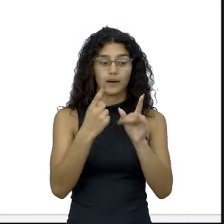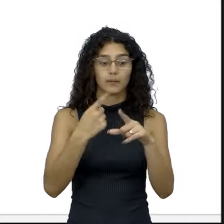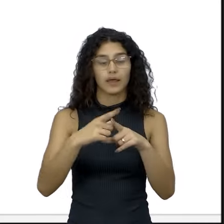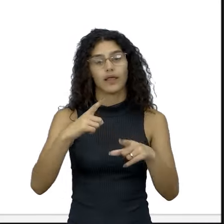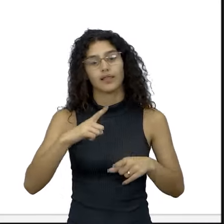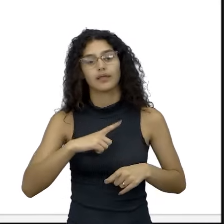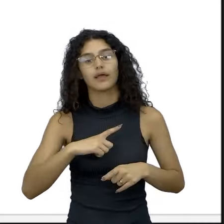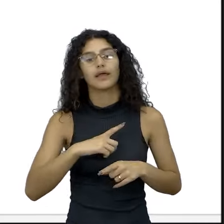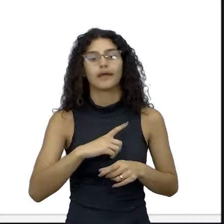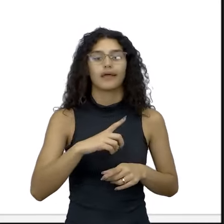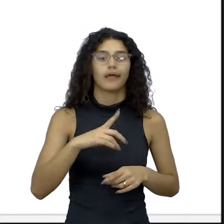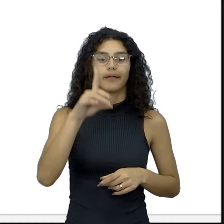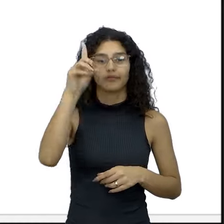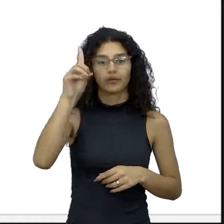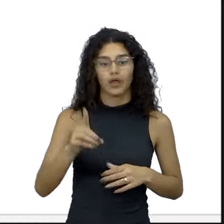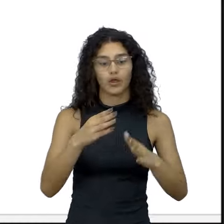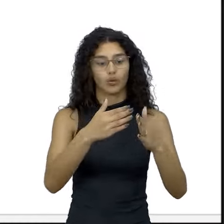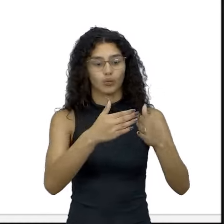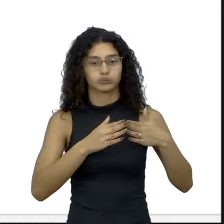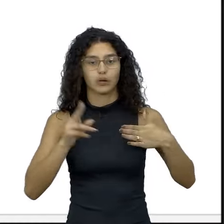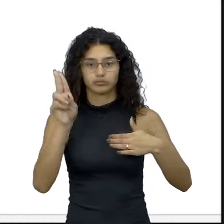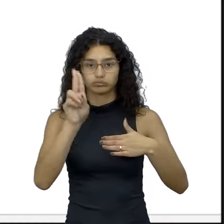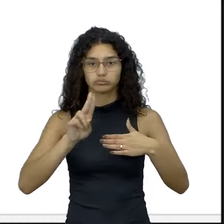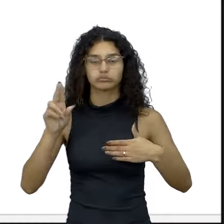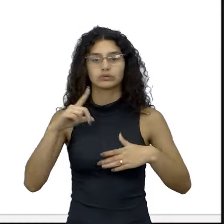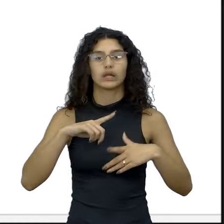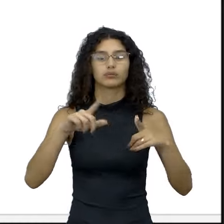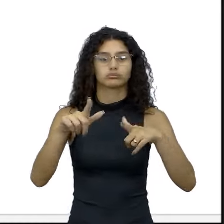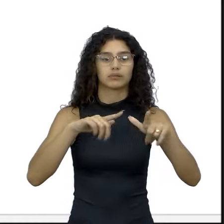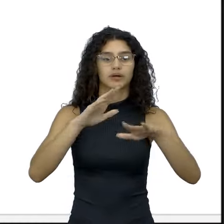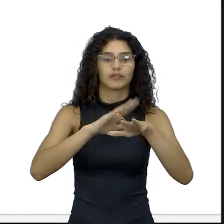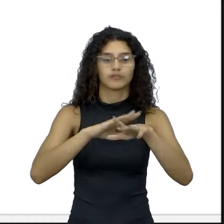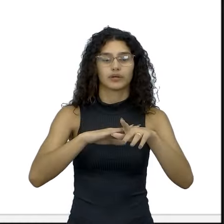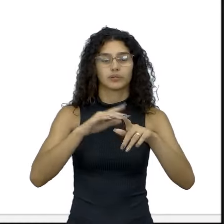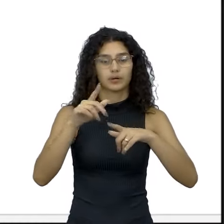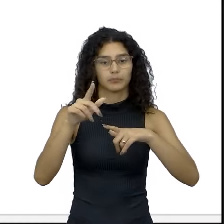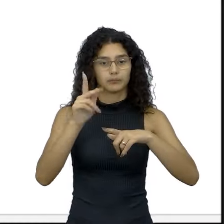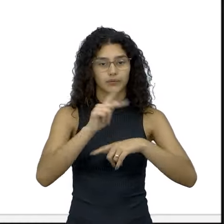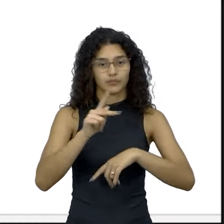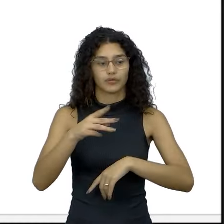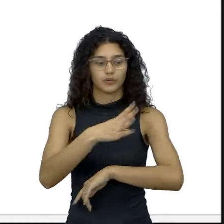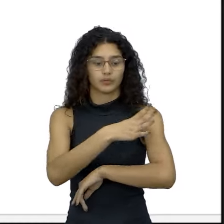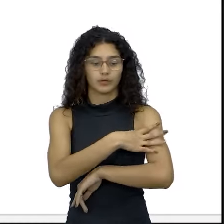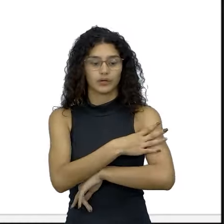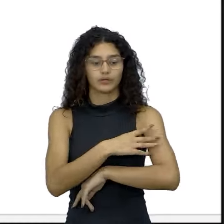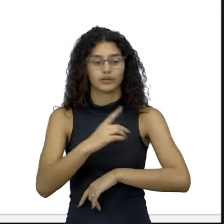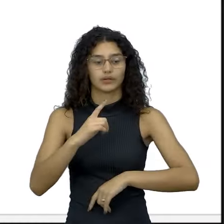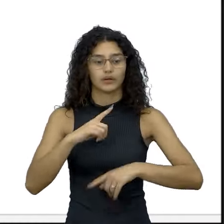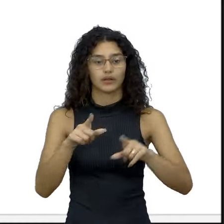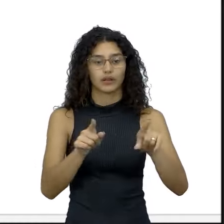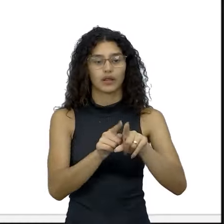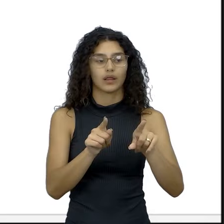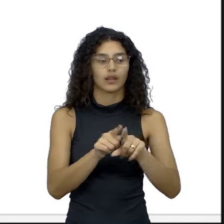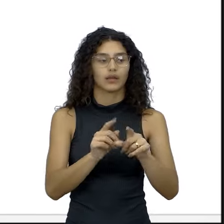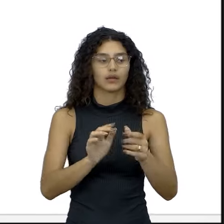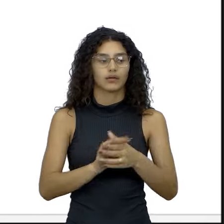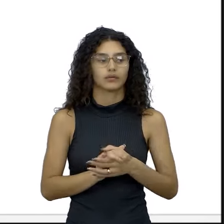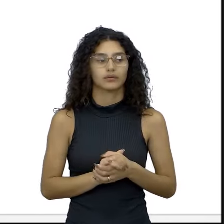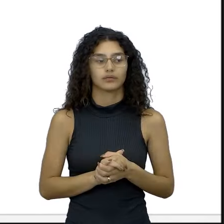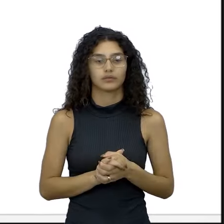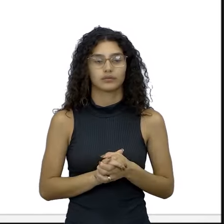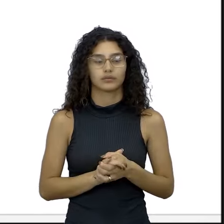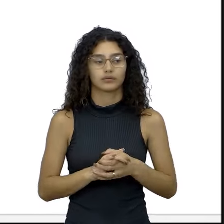direitos autorais, então a gente tem aí um trabalho feito pela professora do 4º ano. A partir de uma notícia que ela leu em um